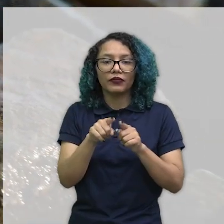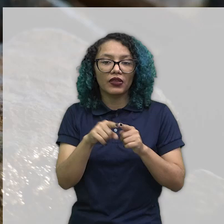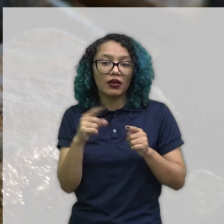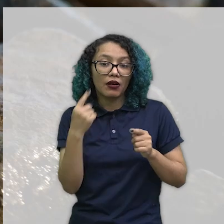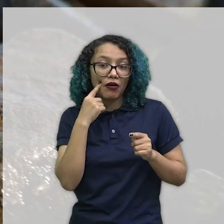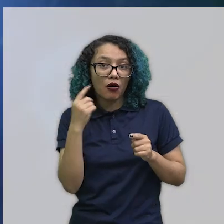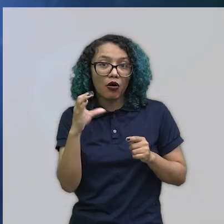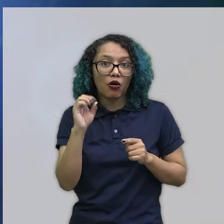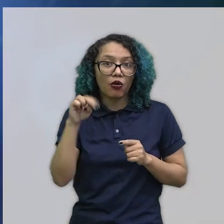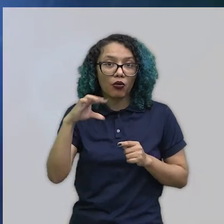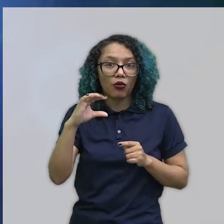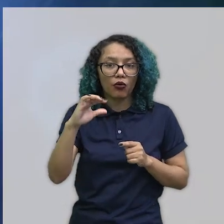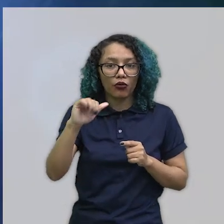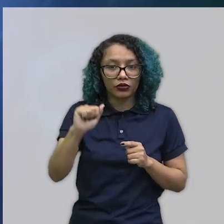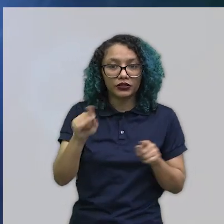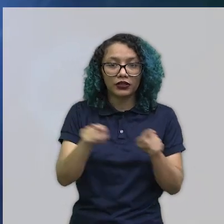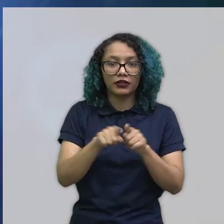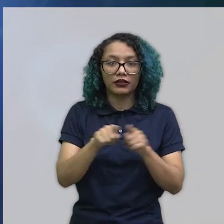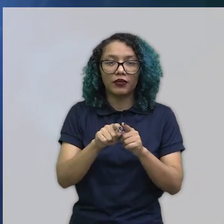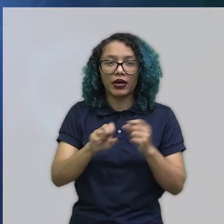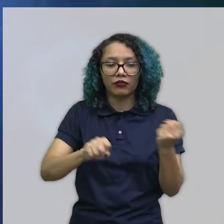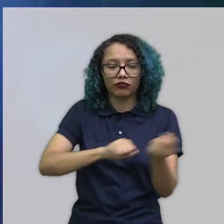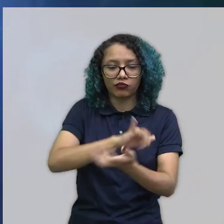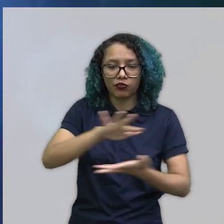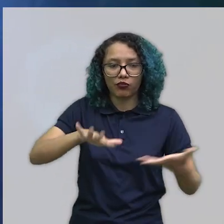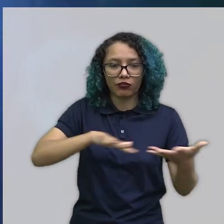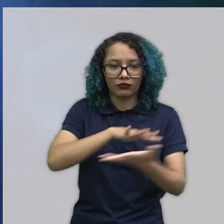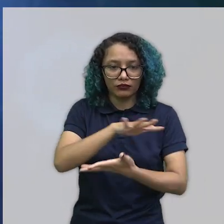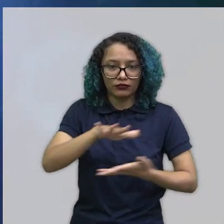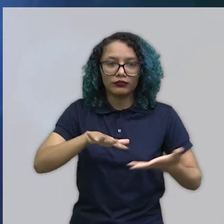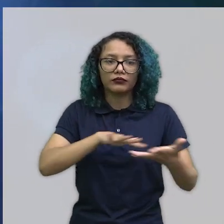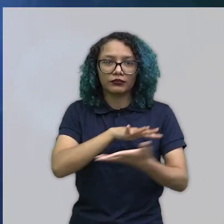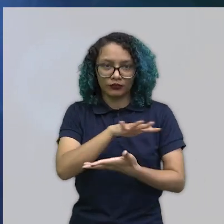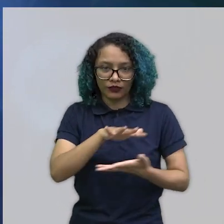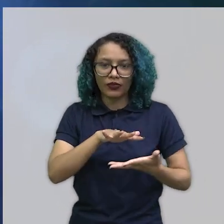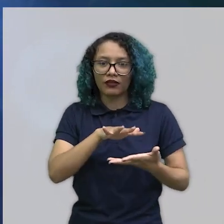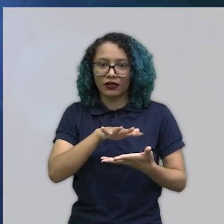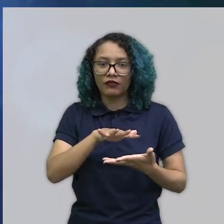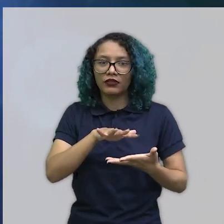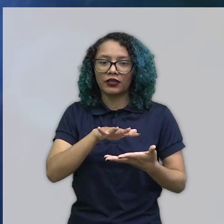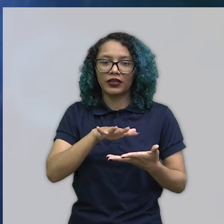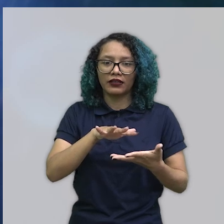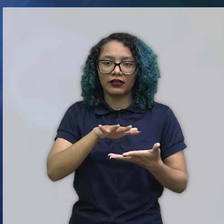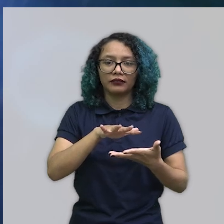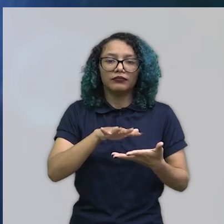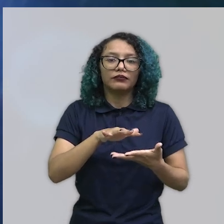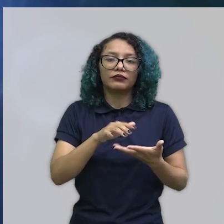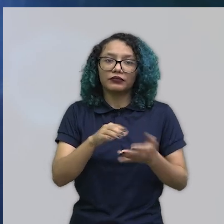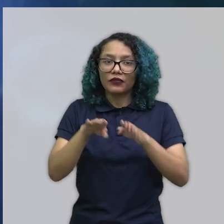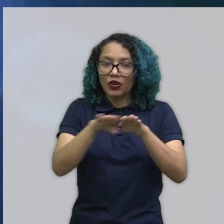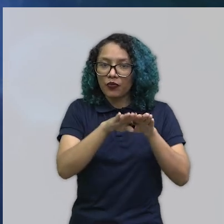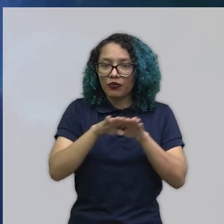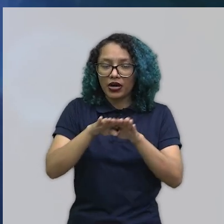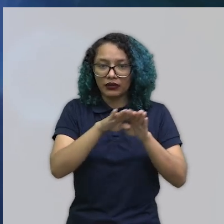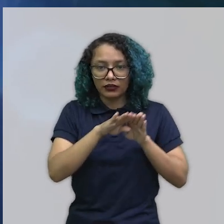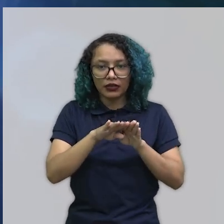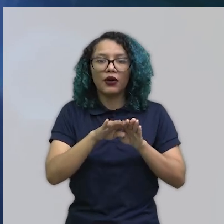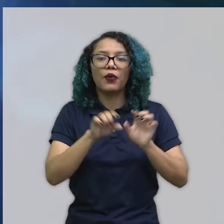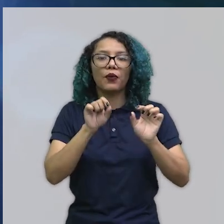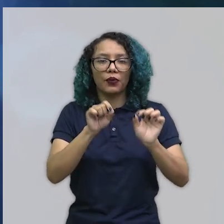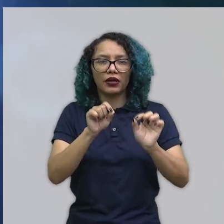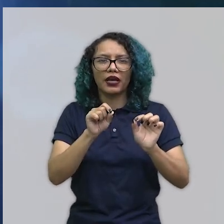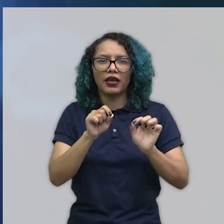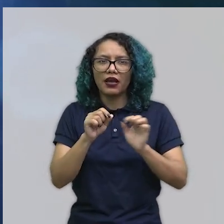de uma concha ou até a forma de uma galáxia. Esses padrões seguem a proporção áurea,